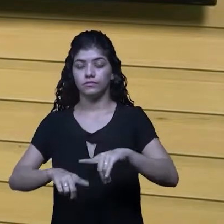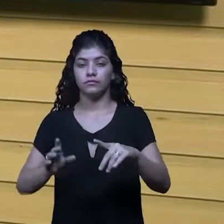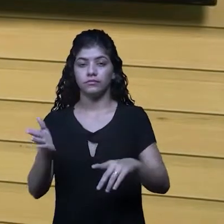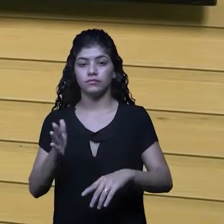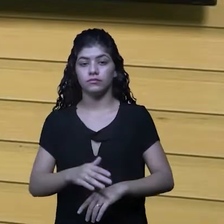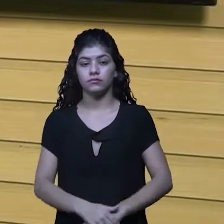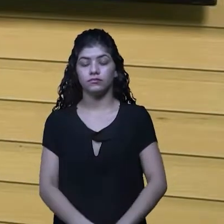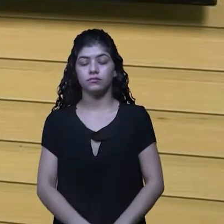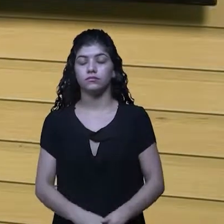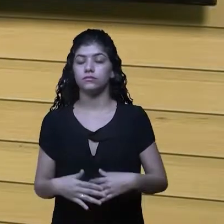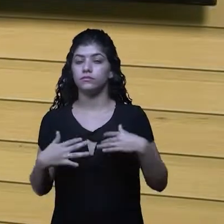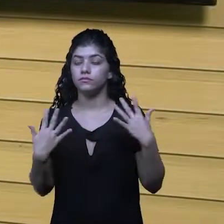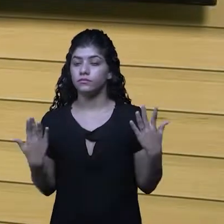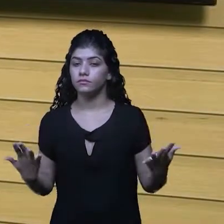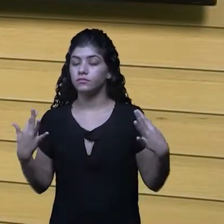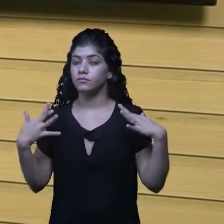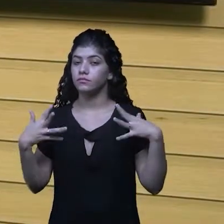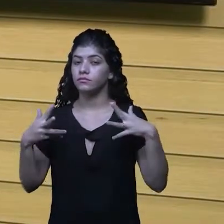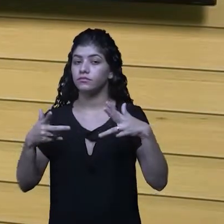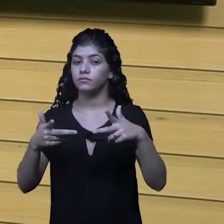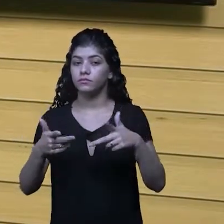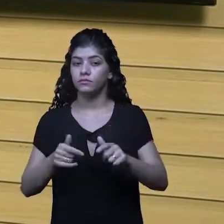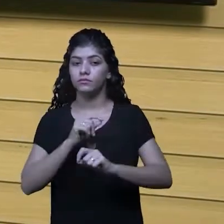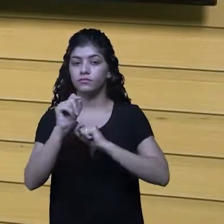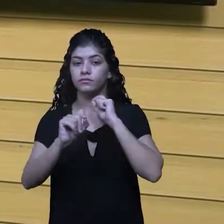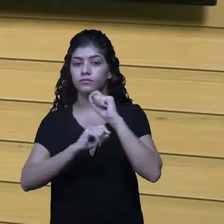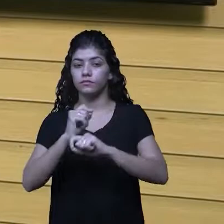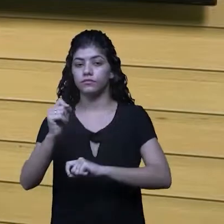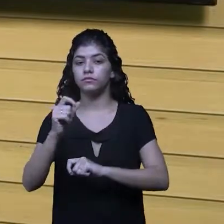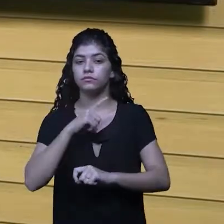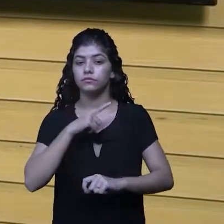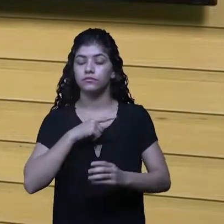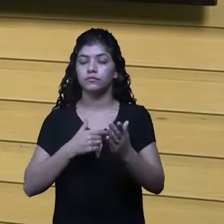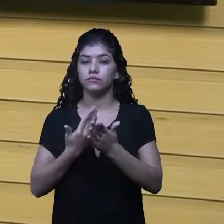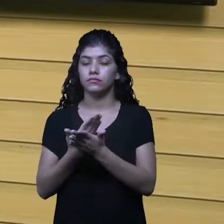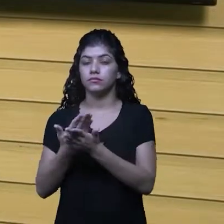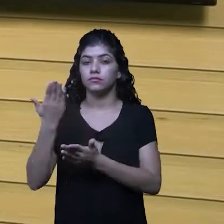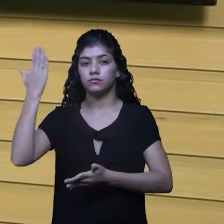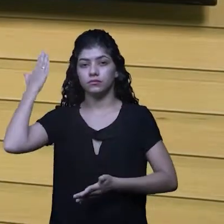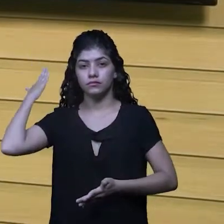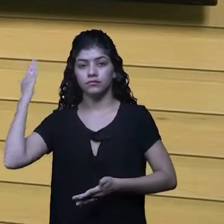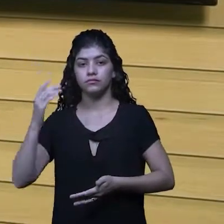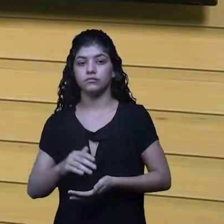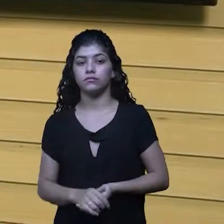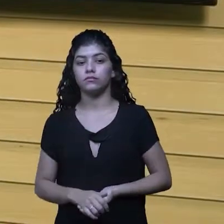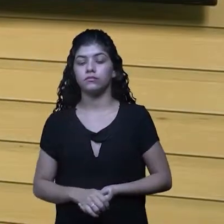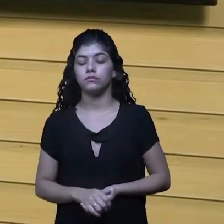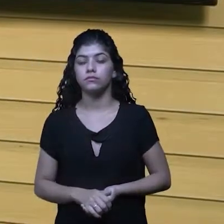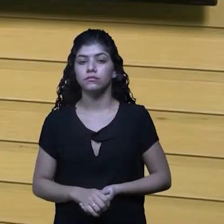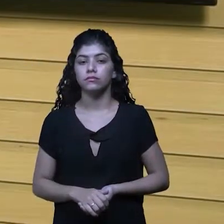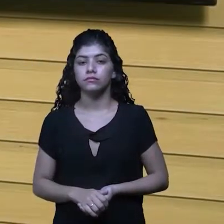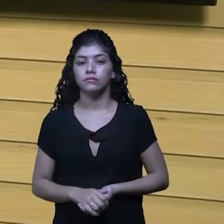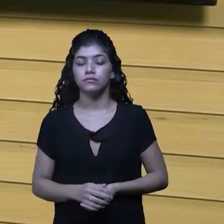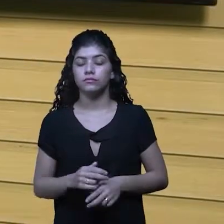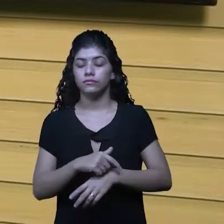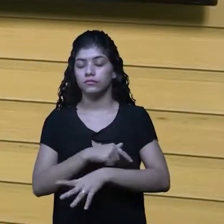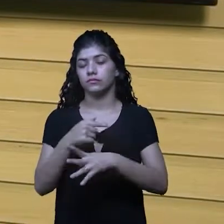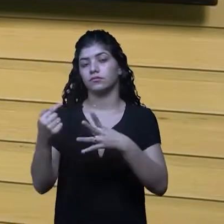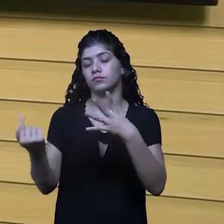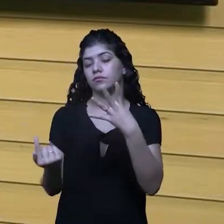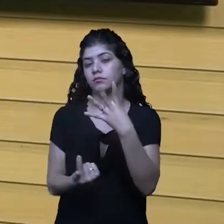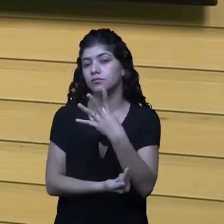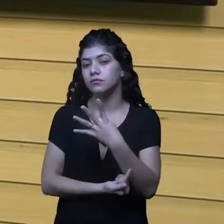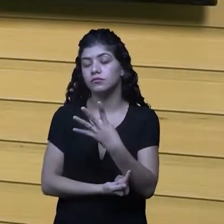medida. Então, todos esses instrumentos que a gente viu nas aulas anteriores, multímetro, paquímetro,